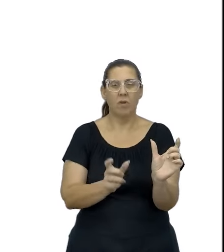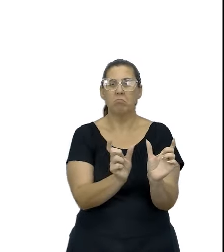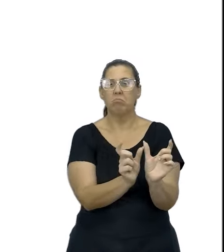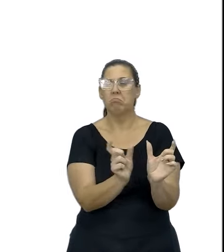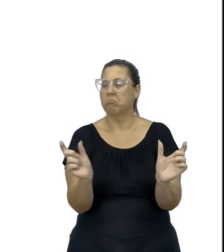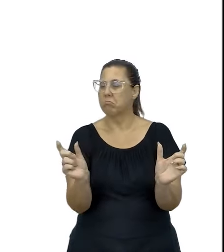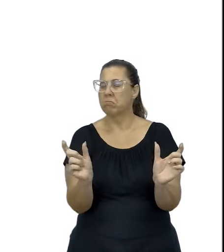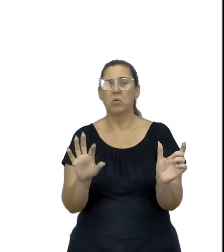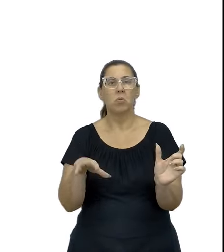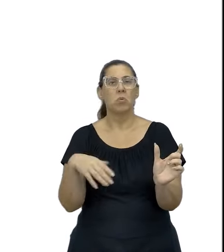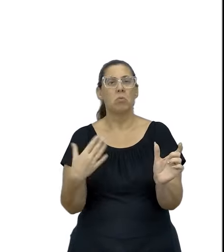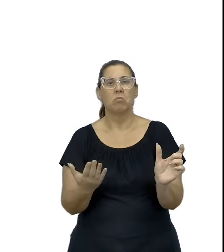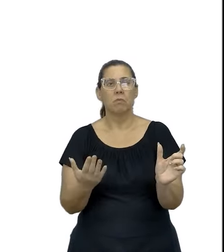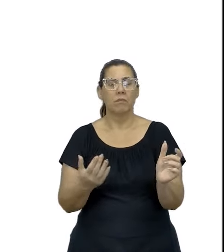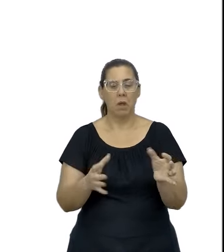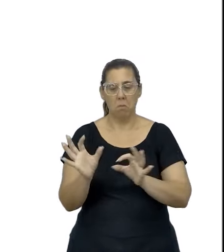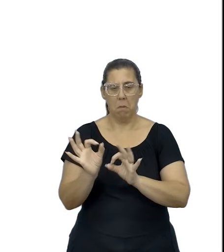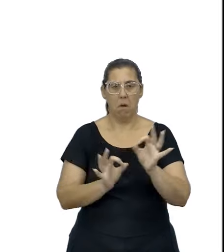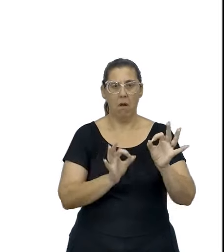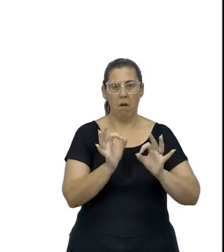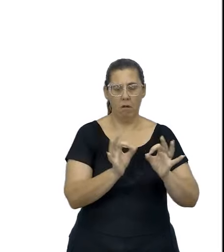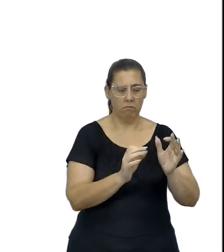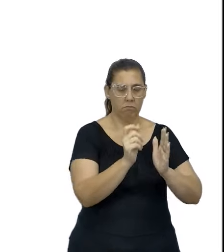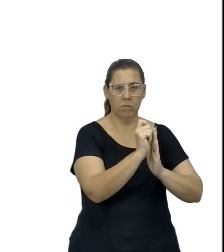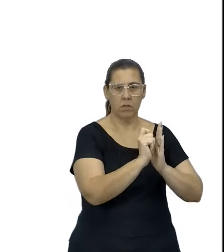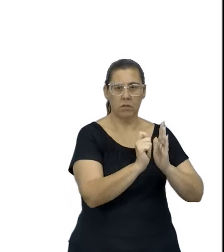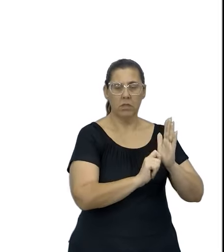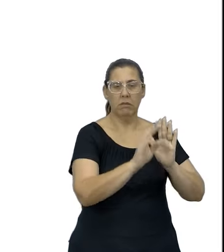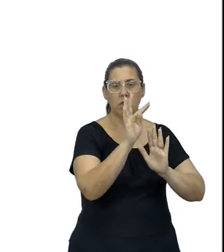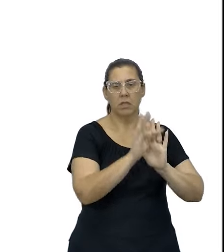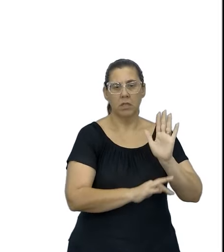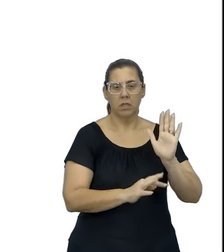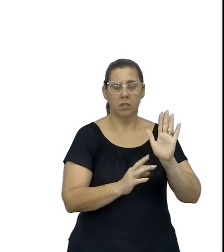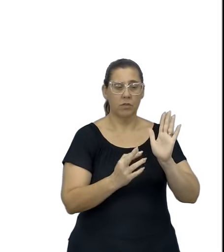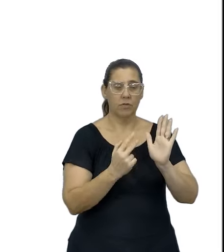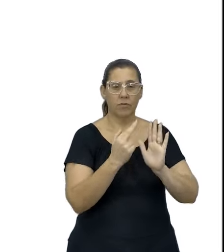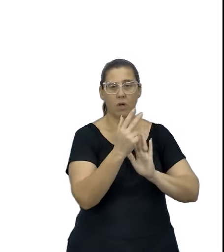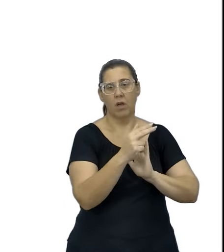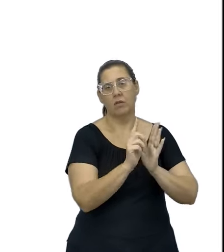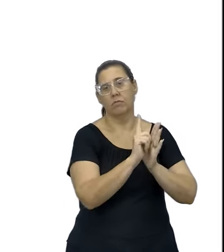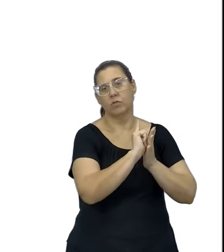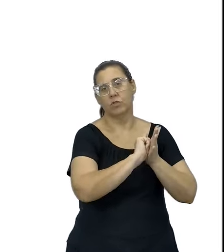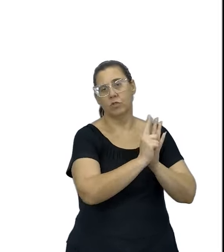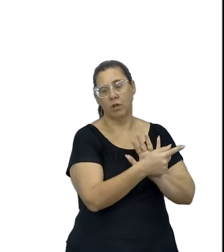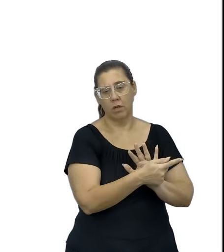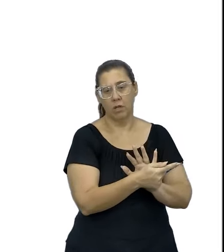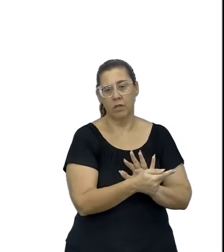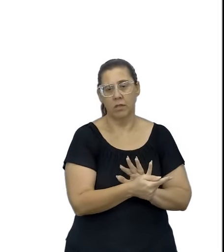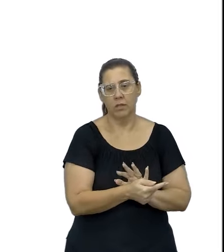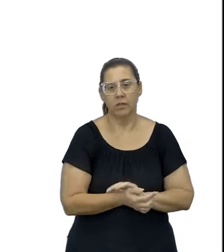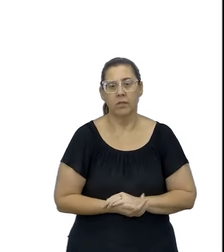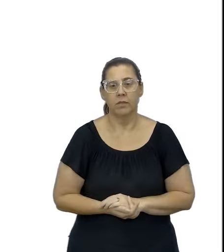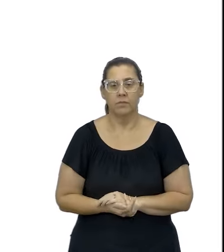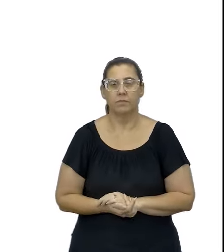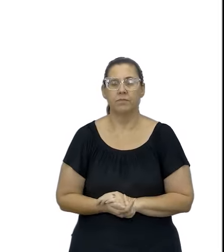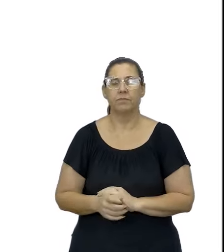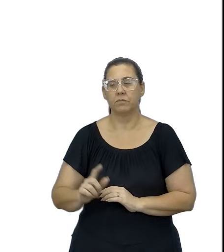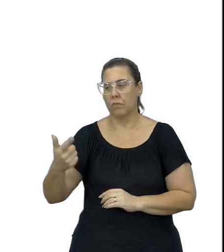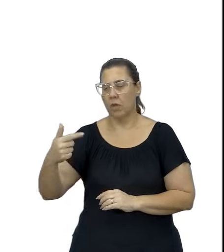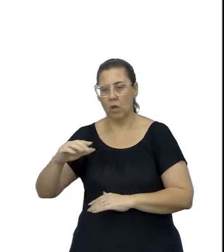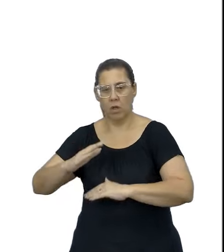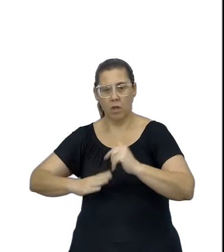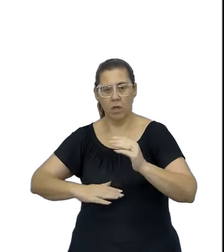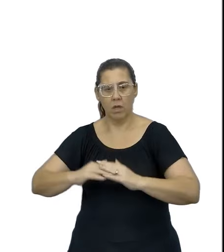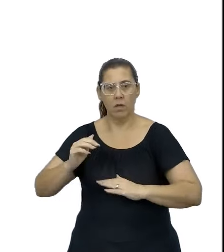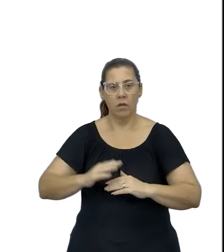não convencionalmente na produção escrita de textos de diferentes gêneros, certo? Outra habilidade,